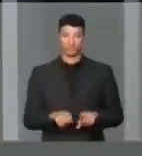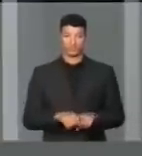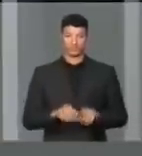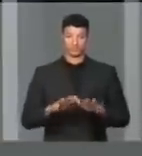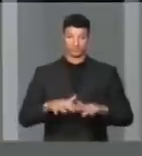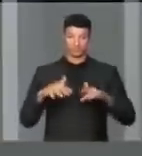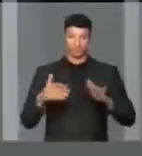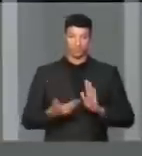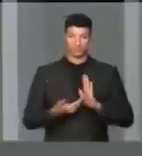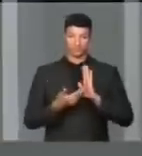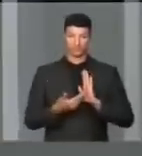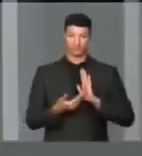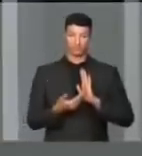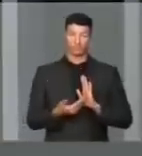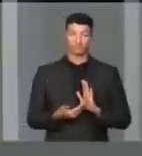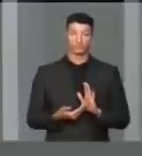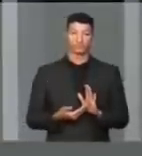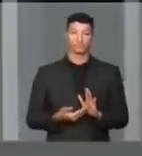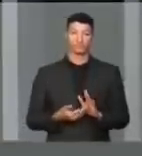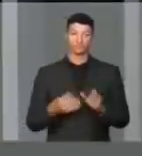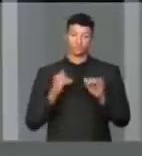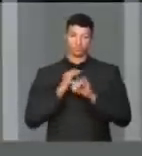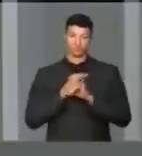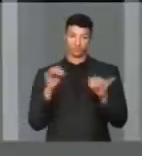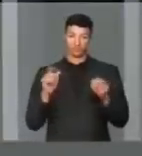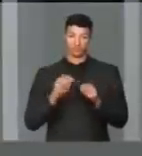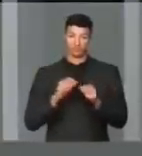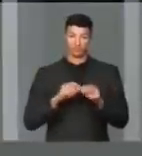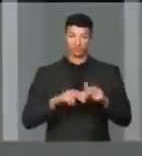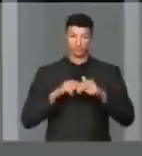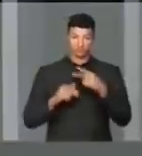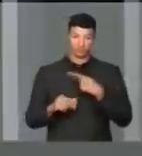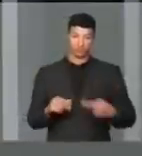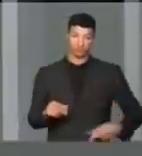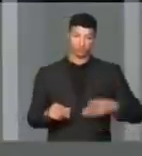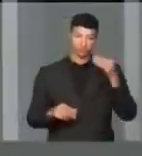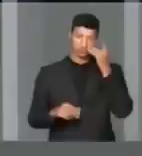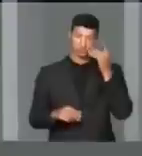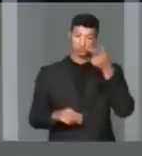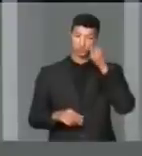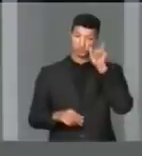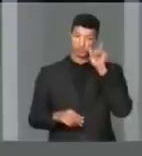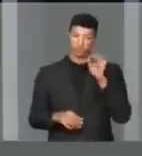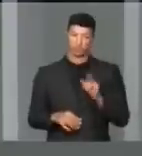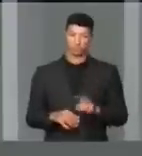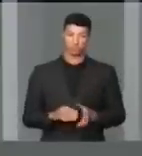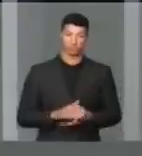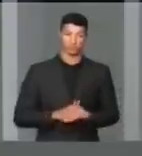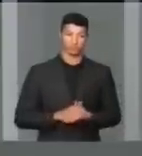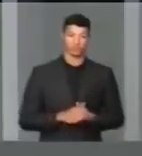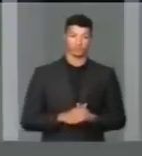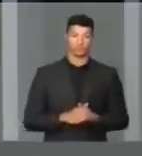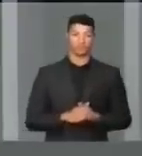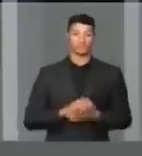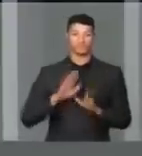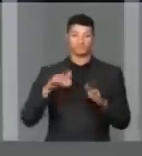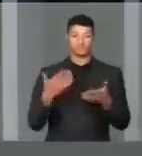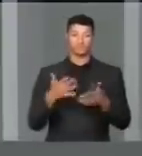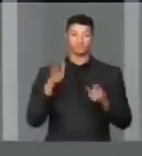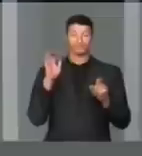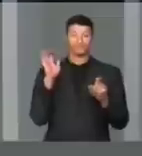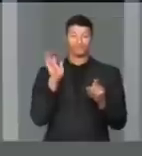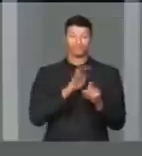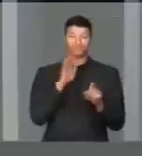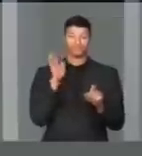no plenário desta casa, o pronunciamento feito pela presidente Dilma no dia de ontem, quando ela